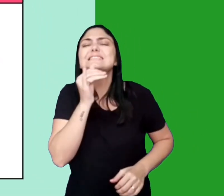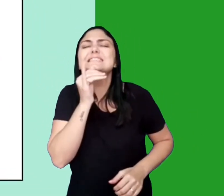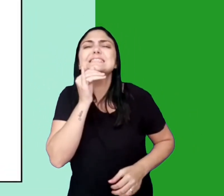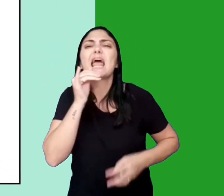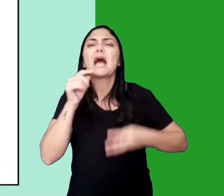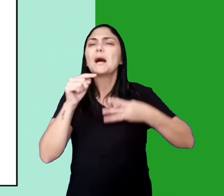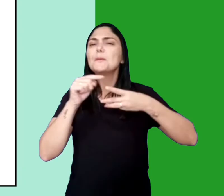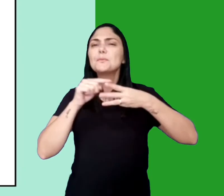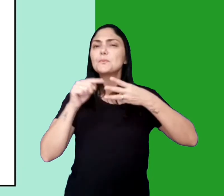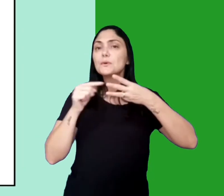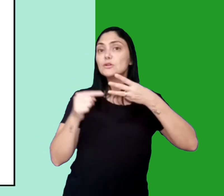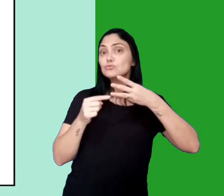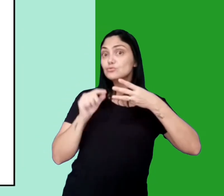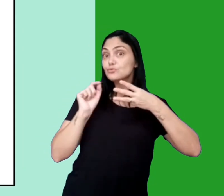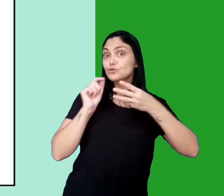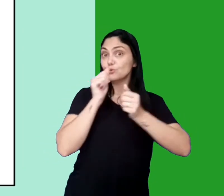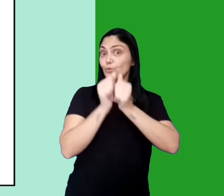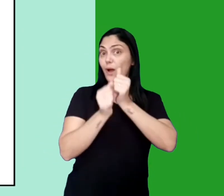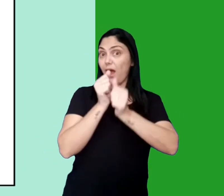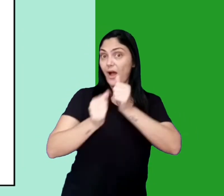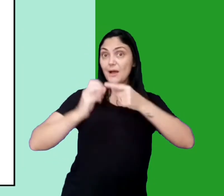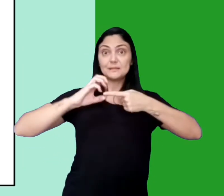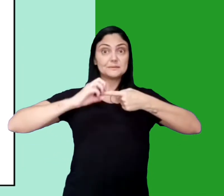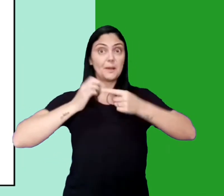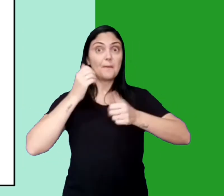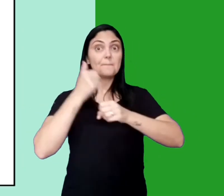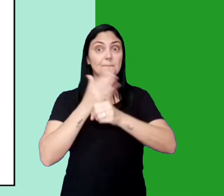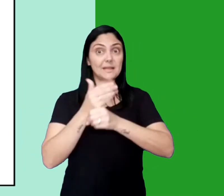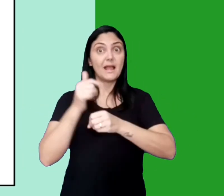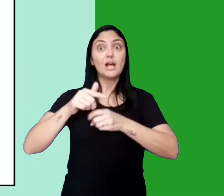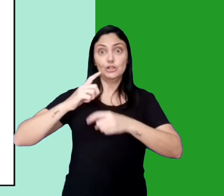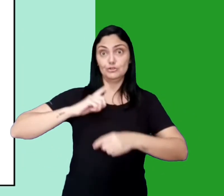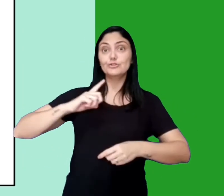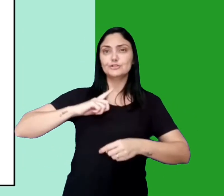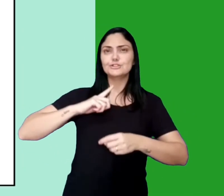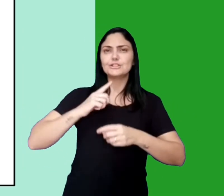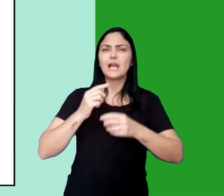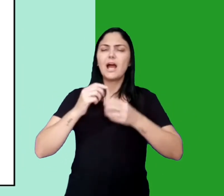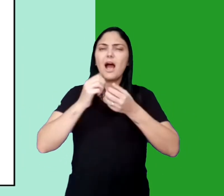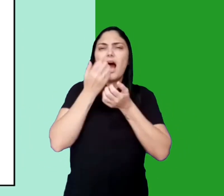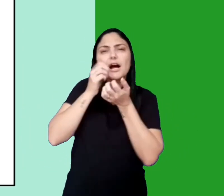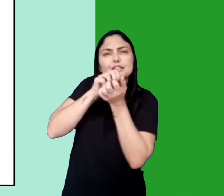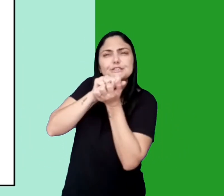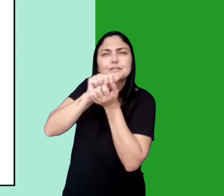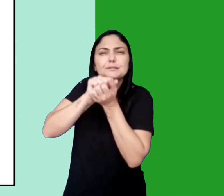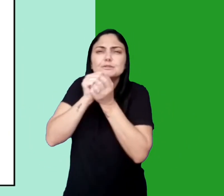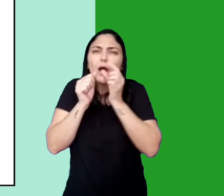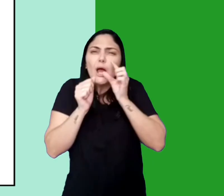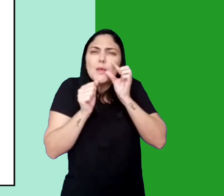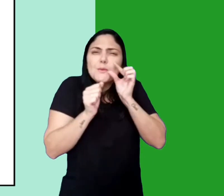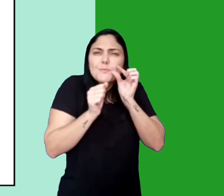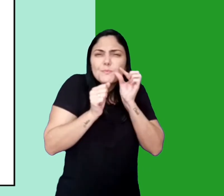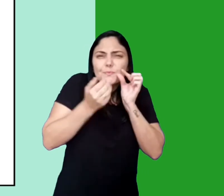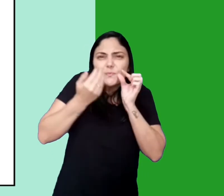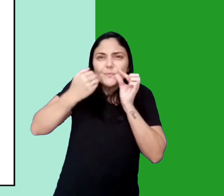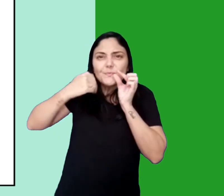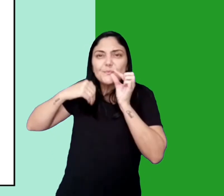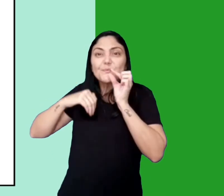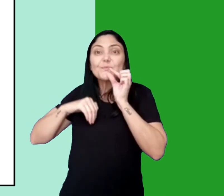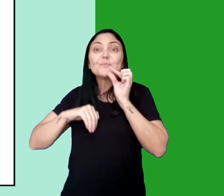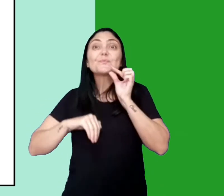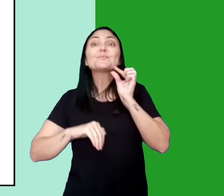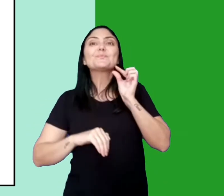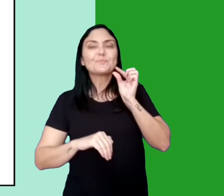o amido, um carboidrato presente no arroz, na batata e no feijão, será quebrado em moléculas menores pela ação da